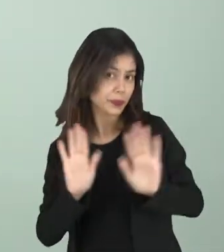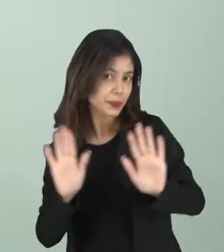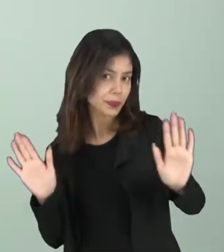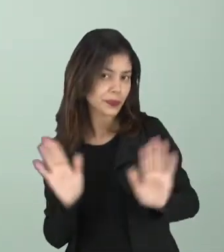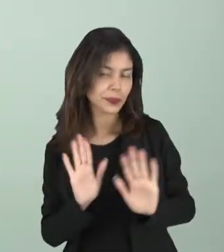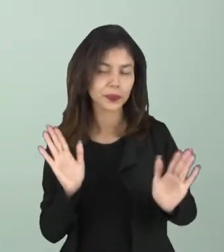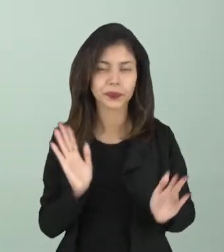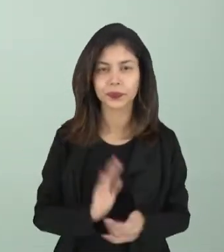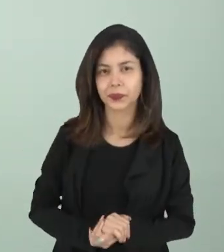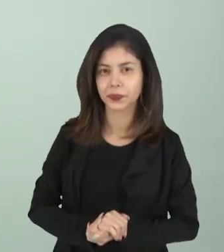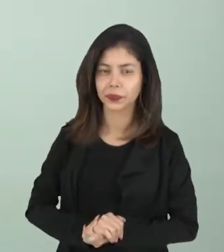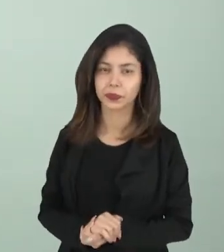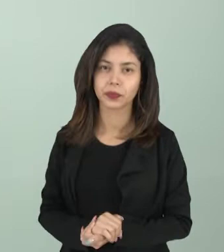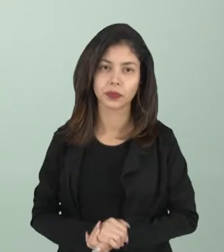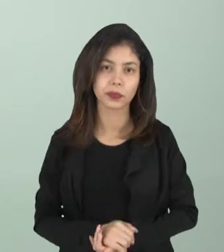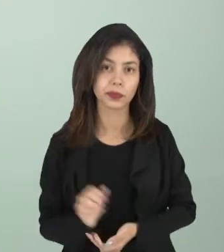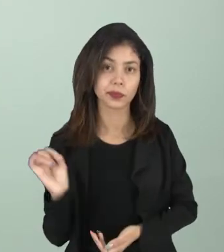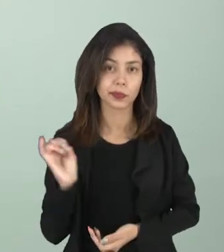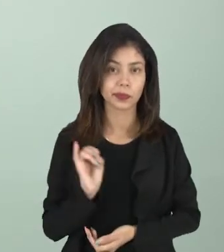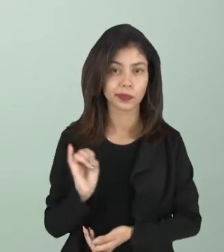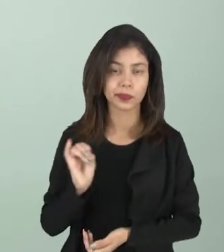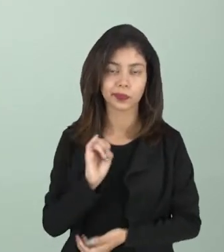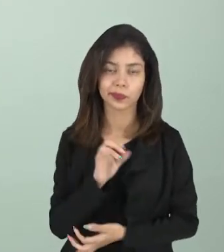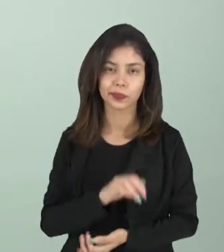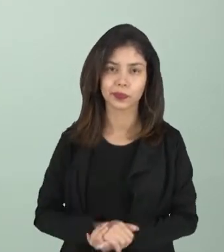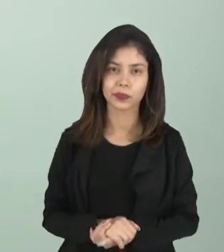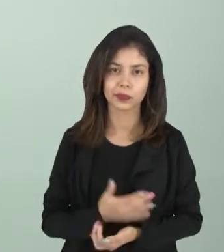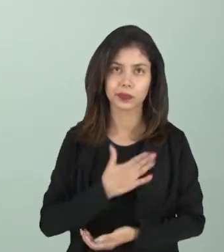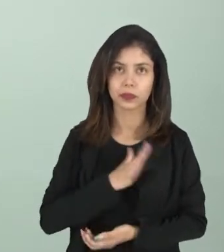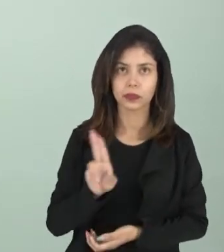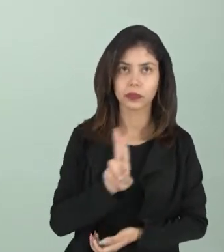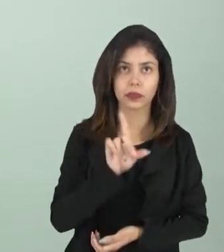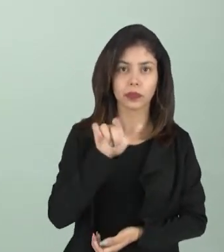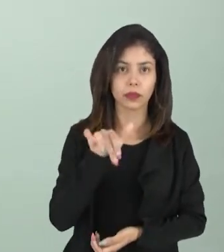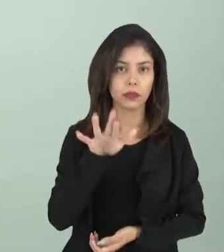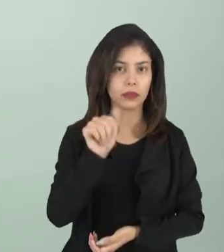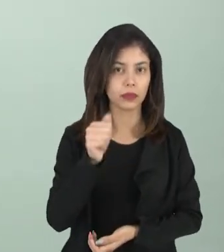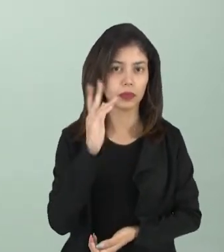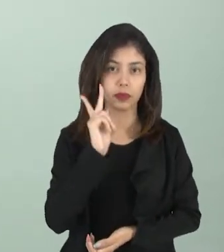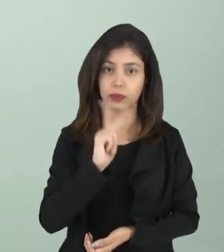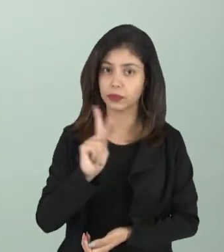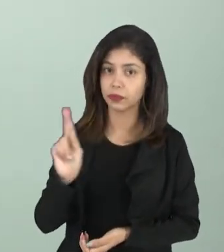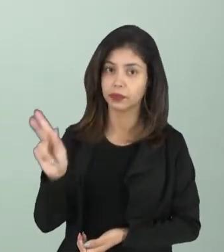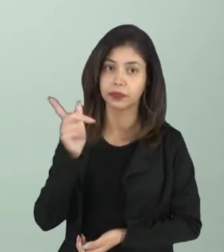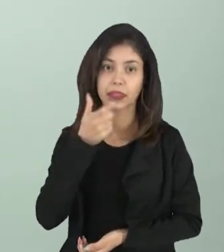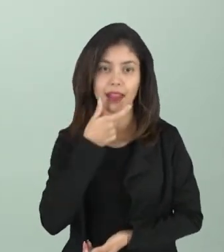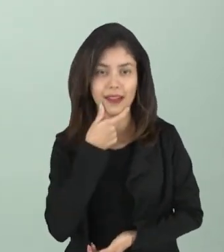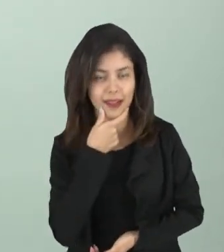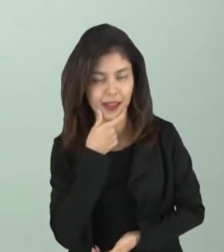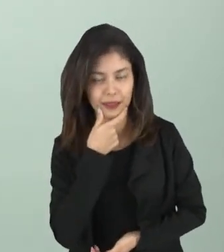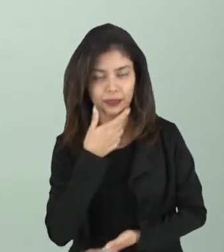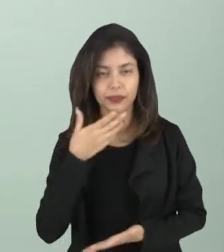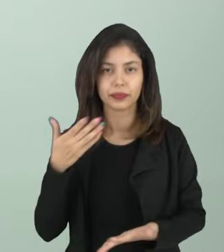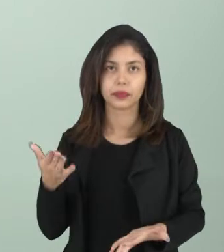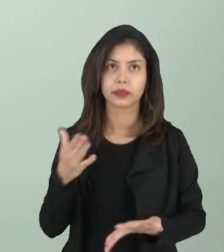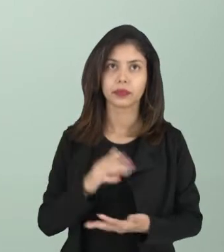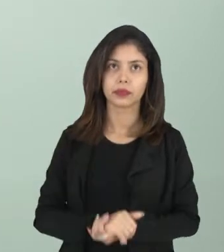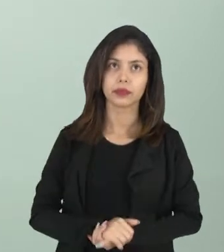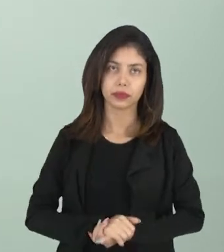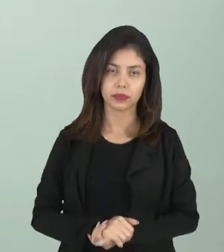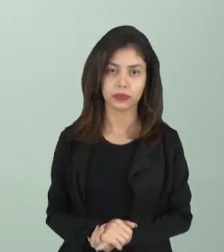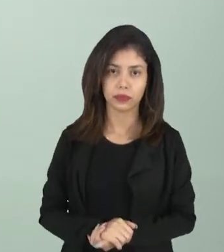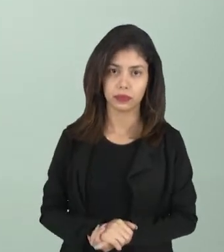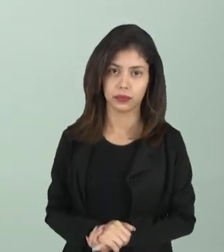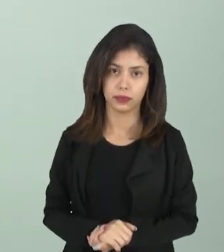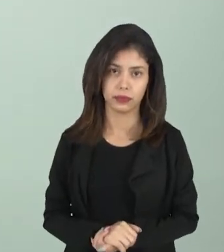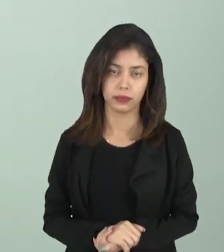Hello everyone! Oi, gente! I'm teacher Luana, eu sou a professora Luana, and today we are